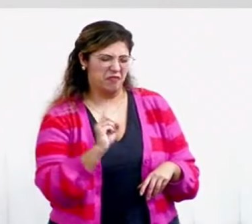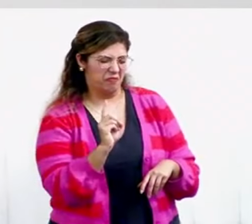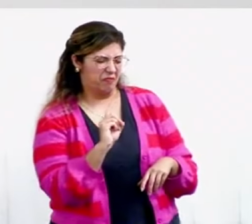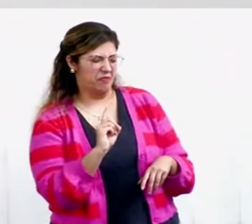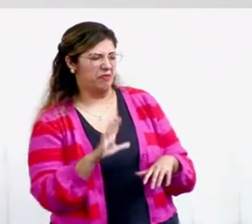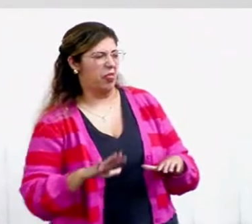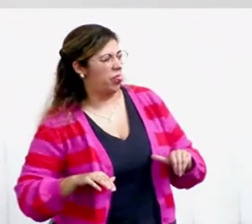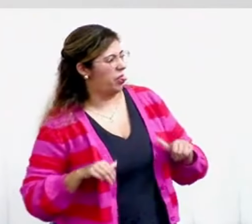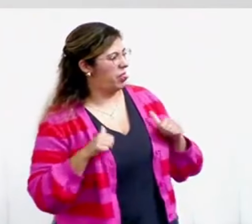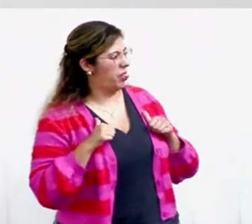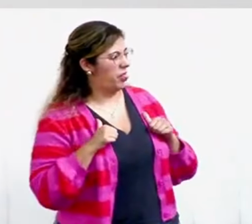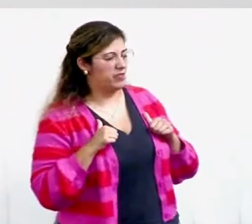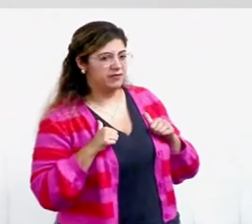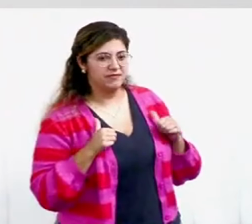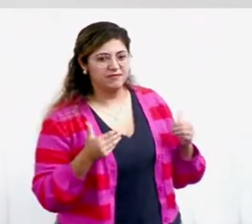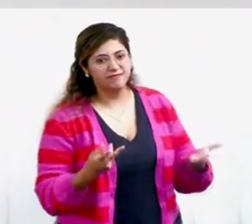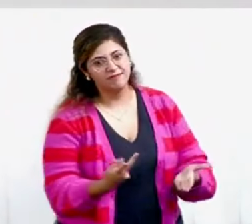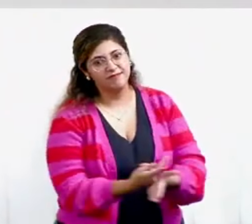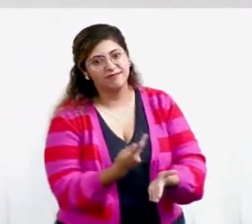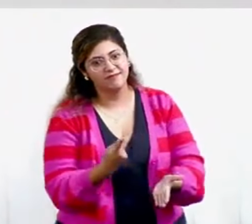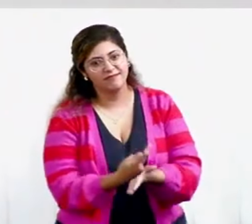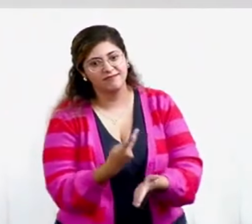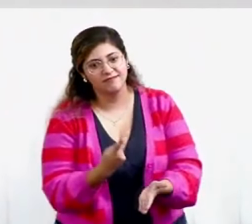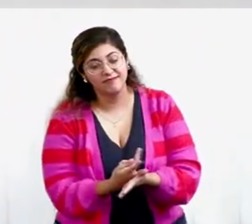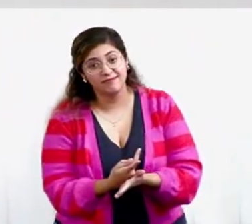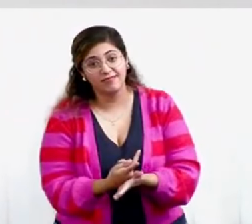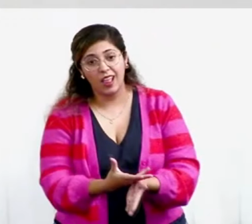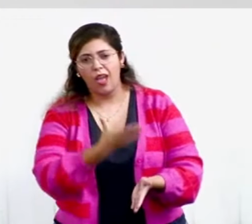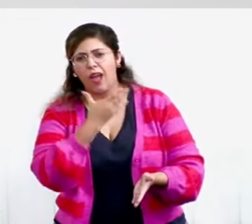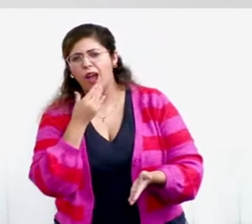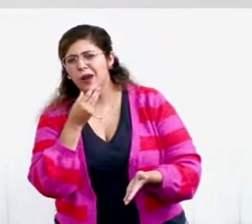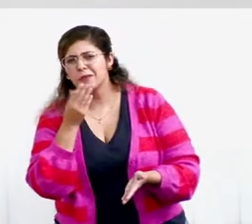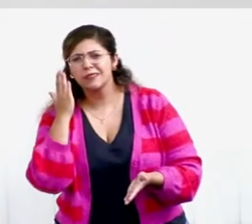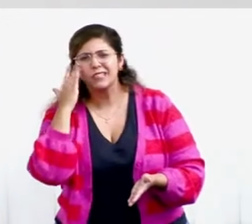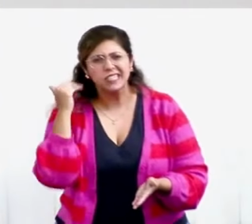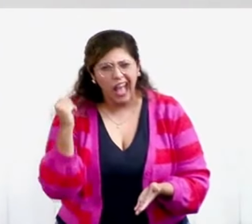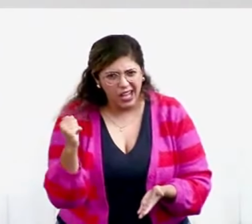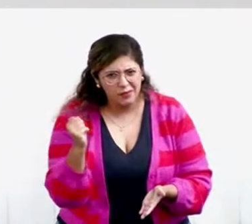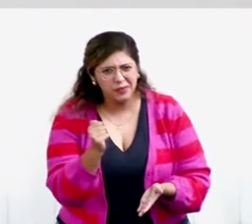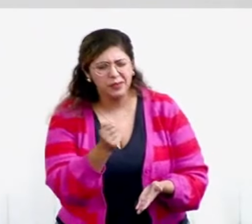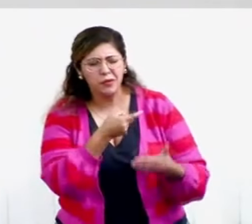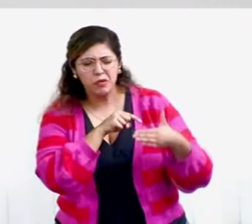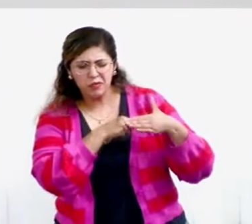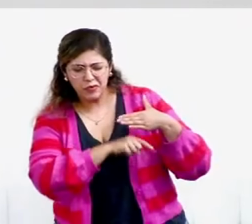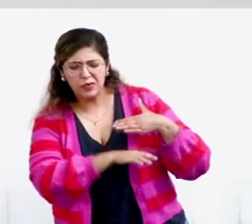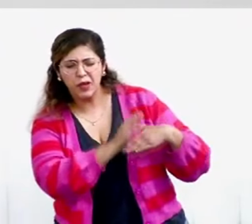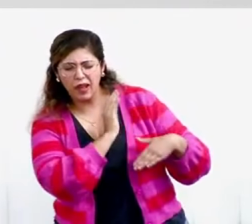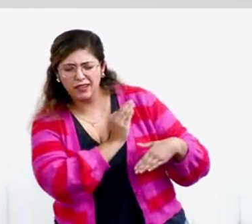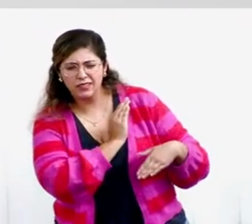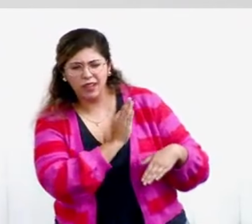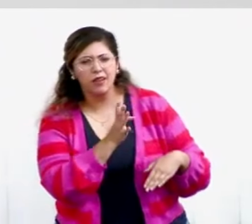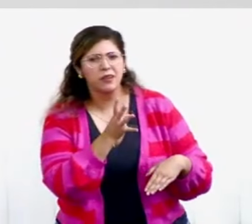Deus. Eles sabem que Deus existe, eles entendem que existe um ser